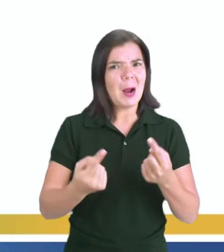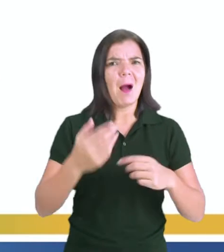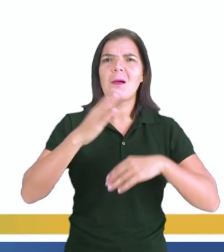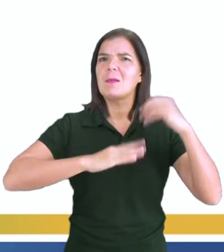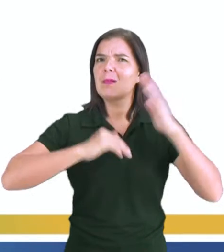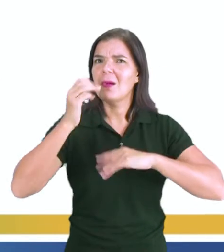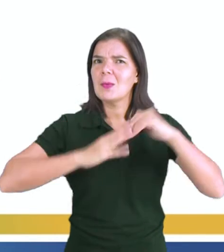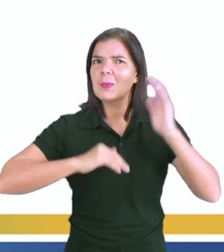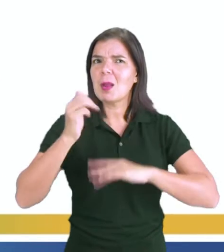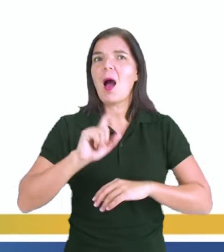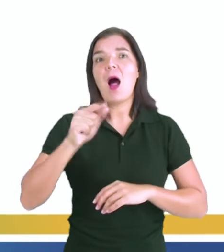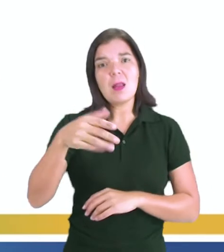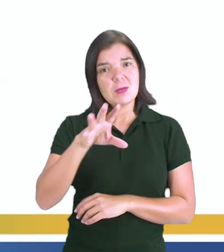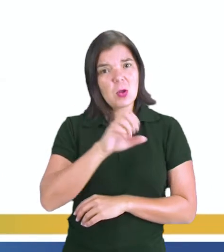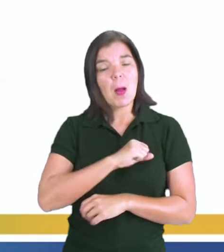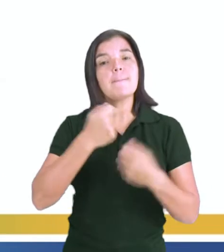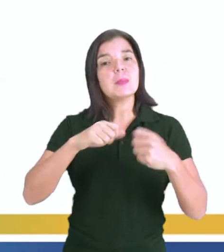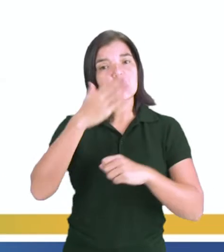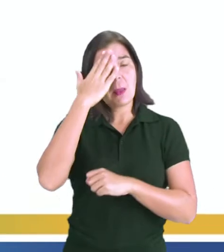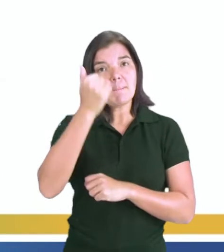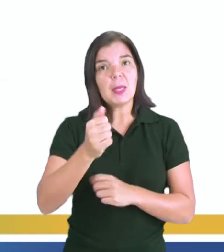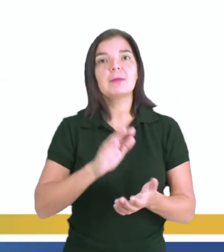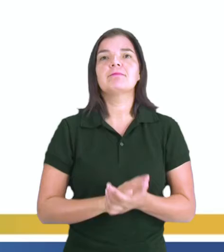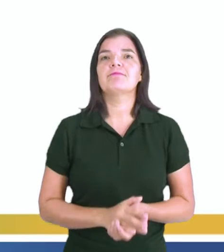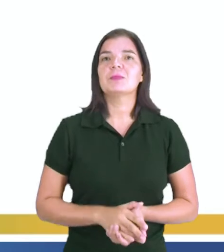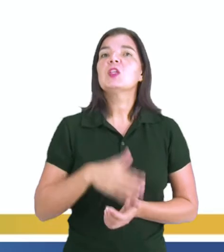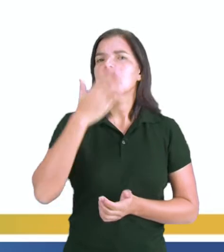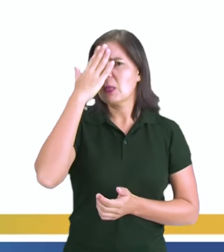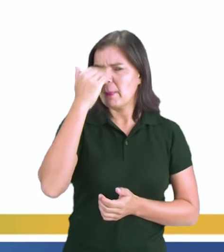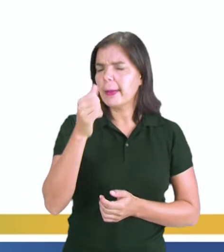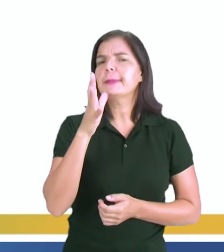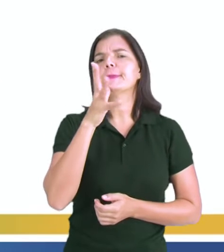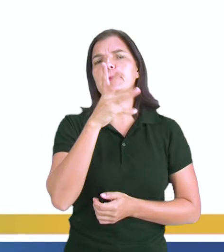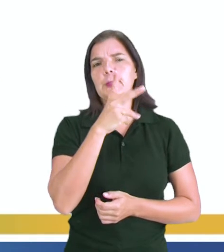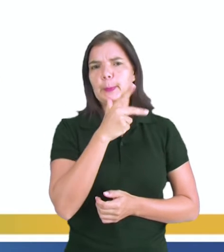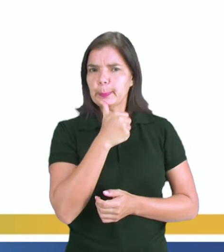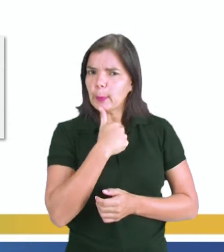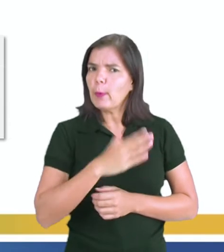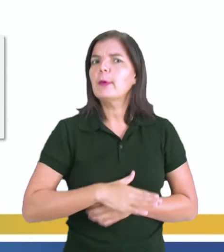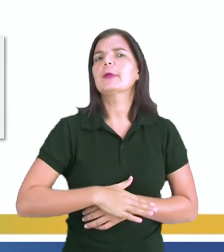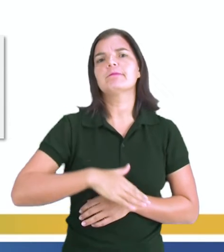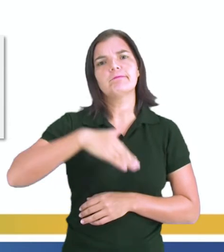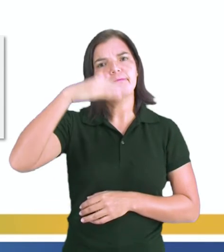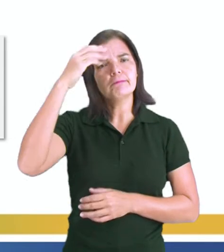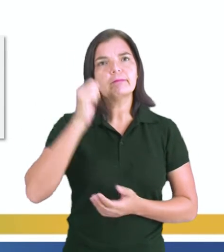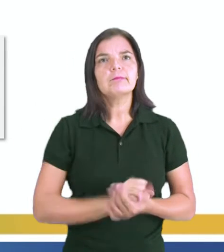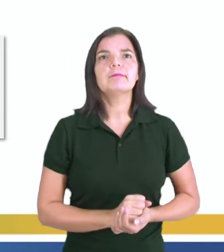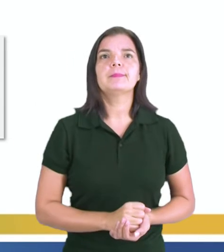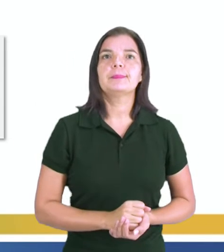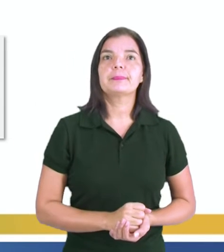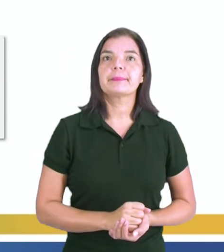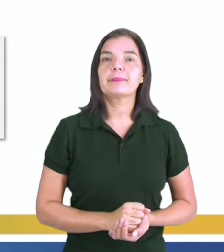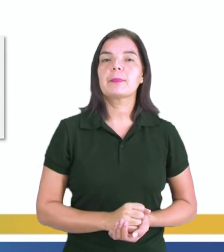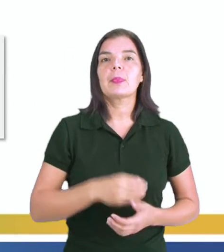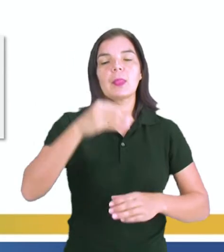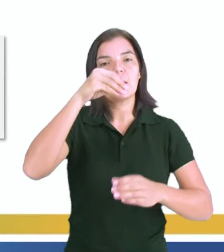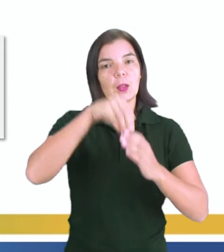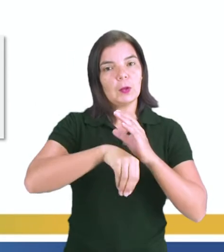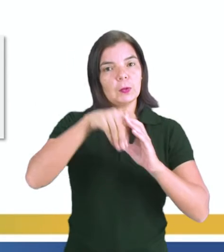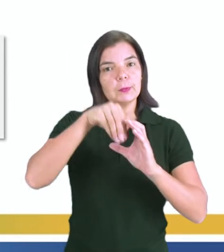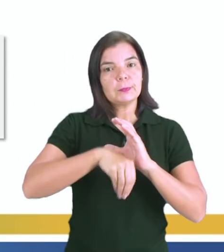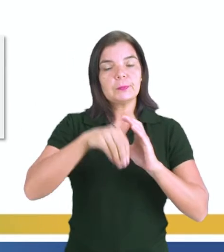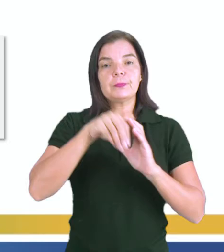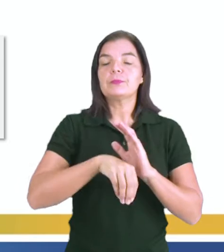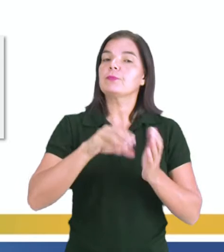na profissão, além de amar, tem de saber. E saber leva tempo para crescer. Ainda dentro